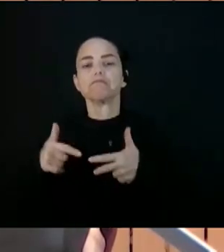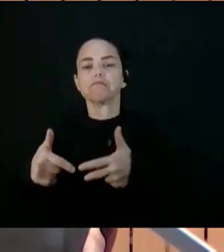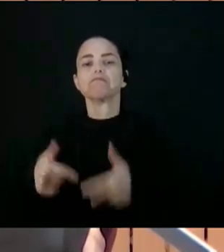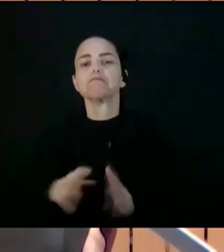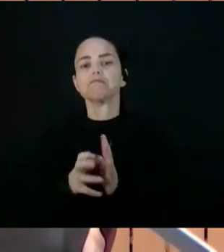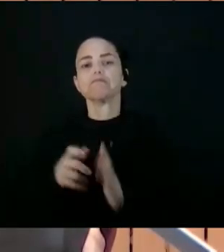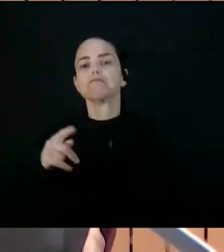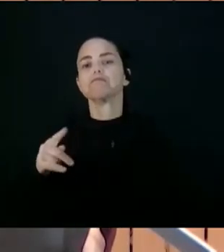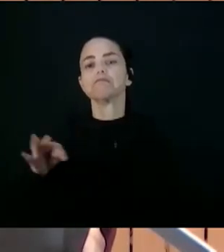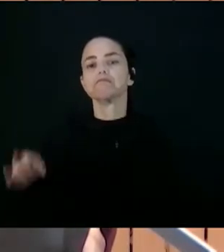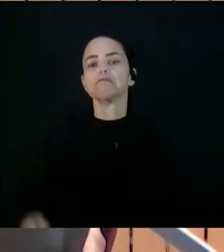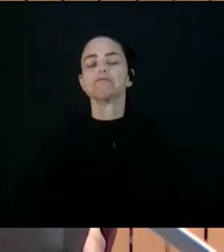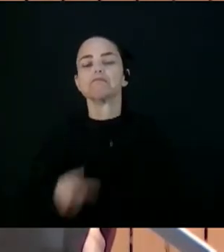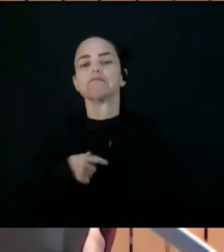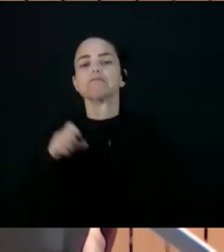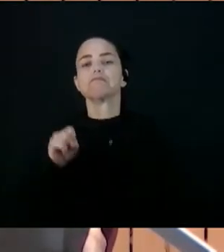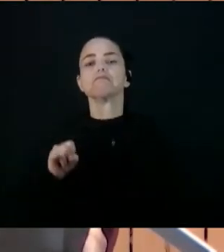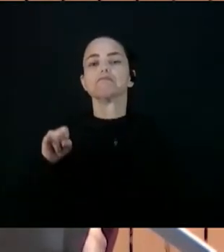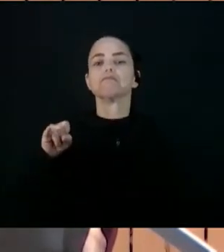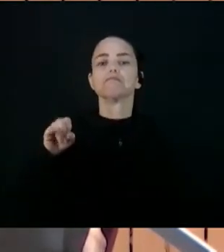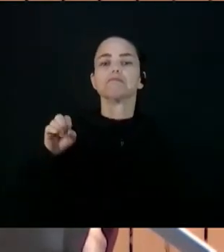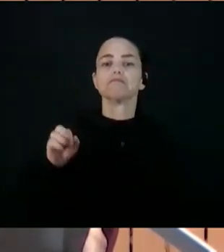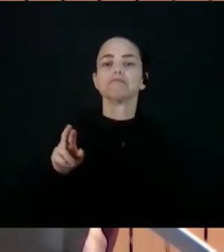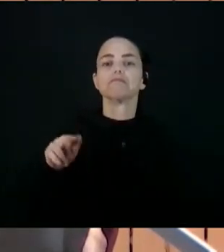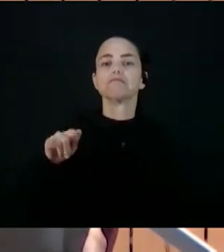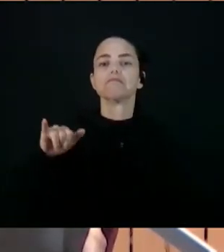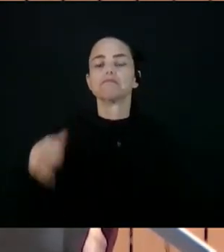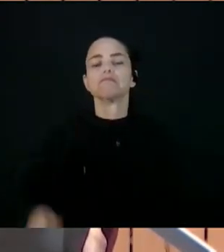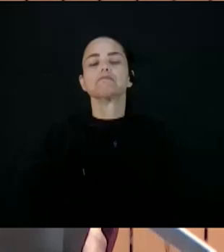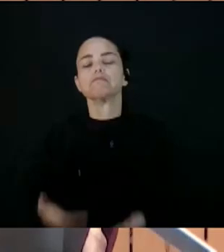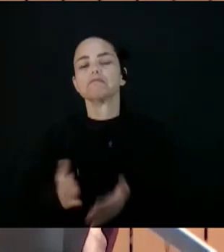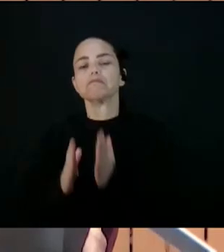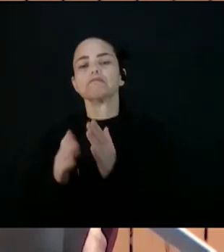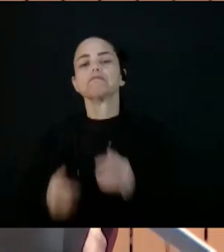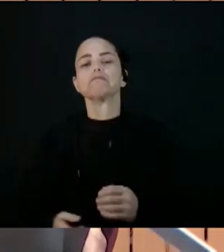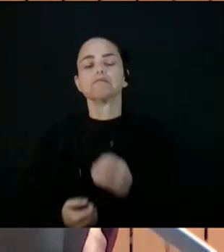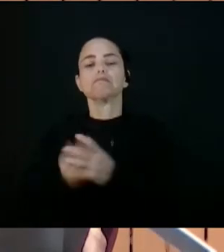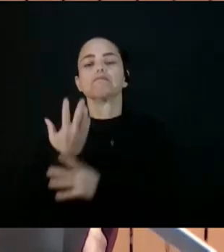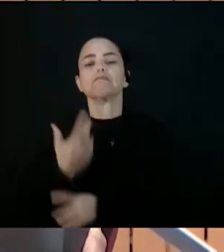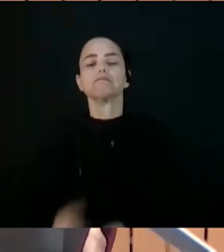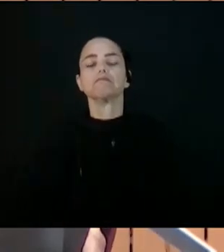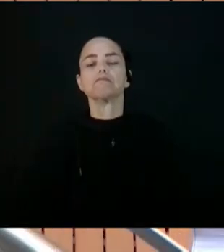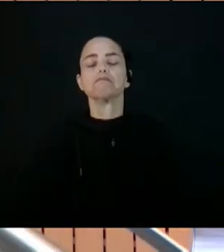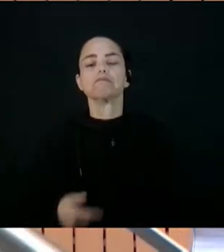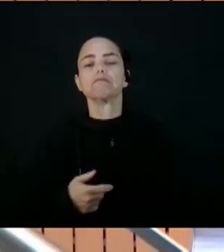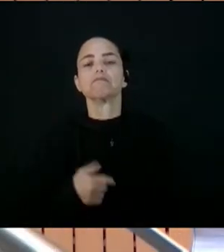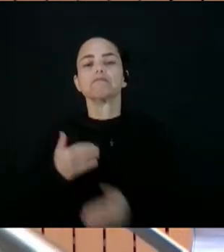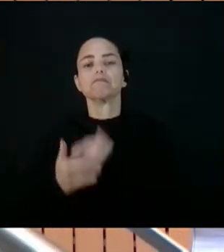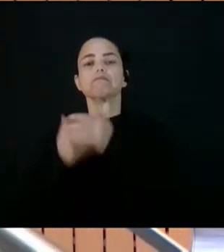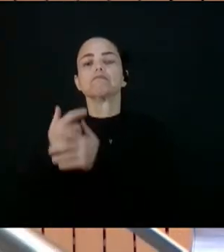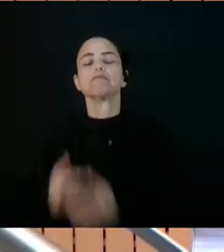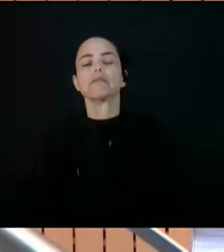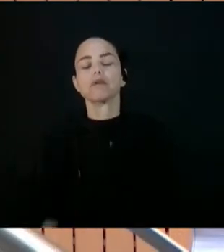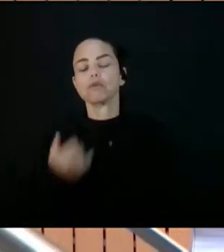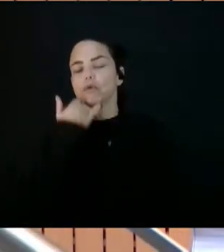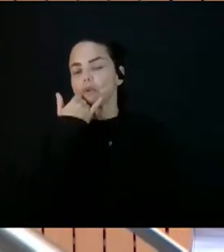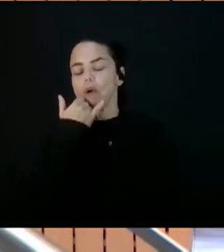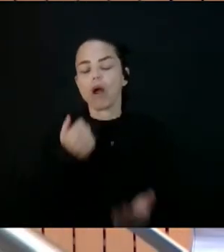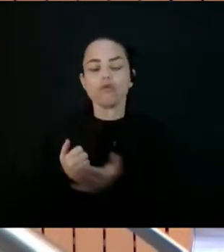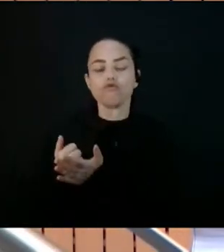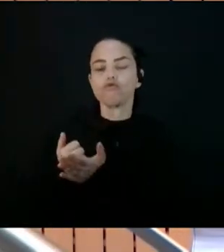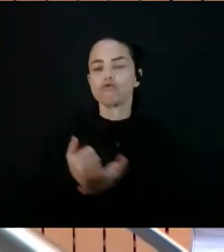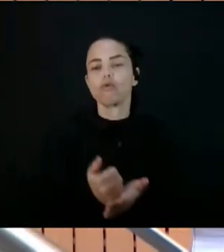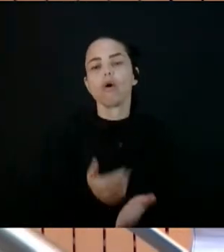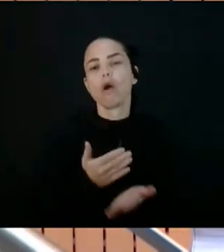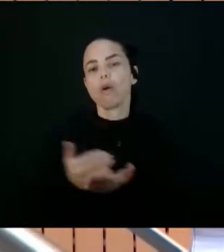que o Signorelli ajudou a fundar, a organizar, a construir nessa cidade. Signorelli, onde